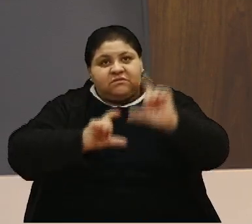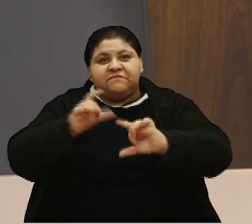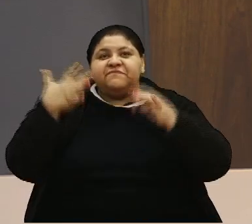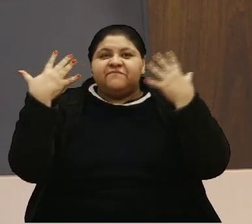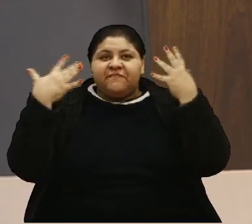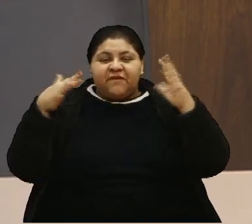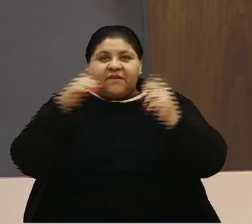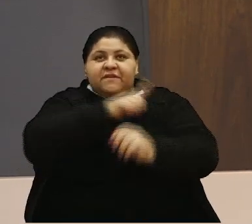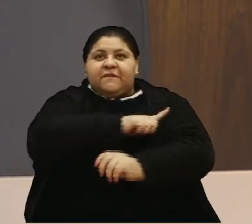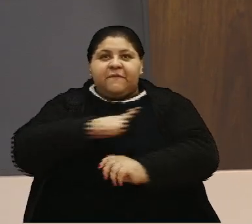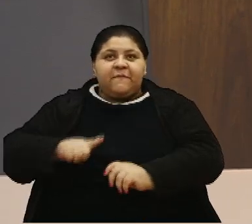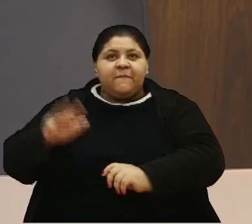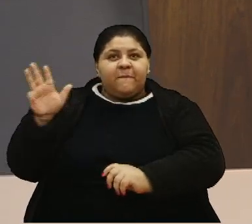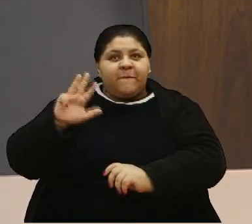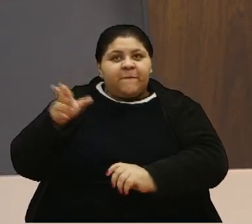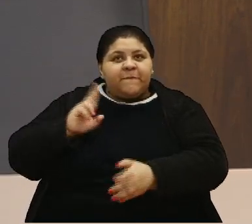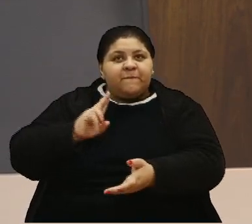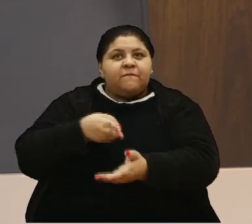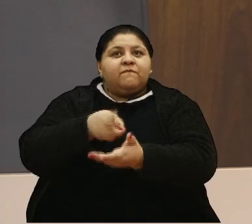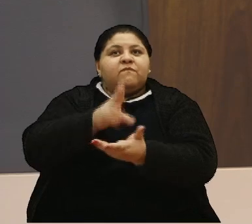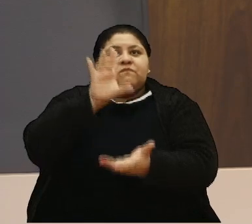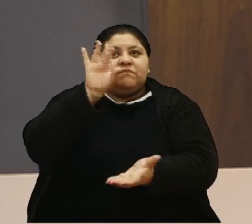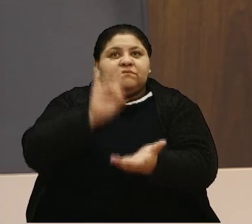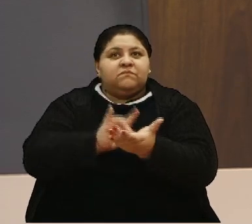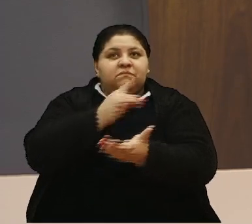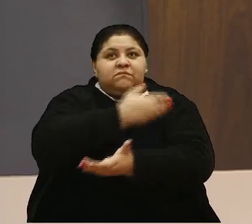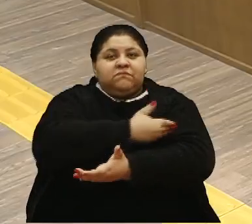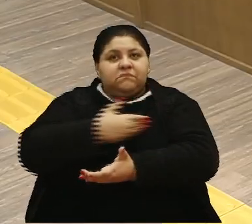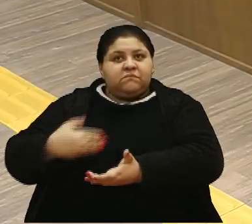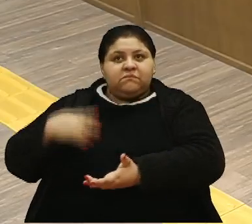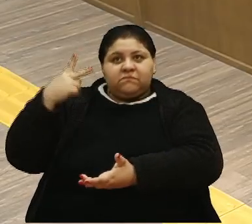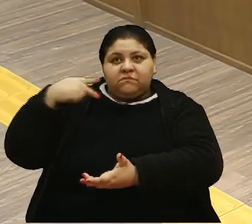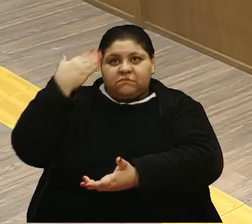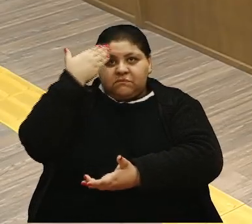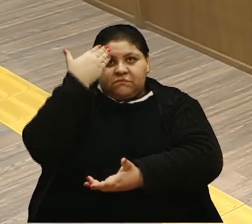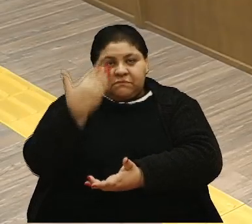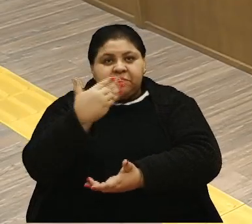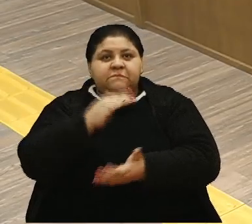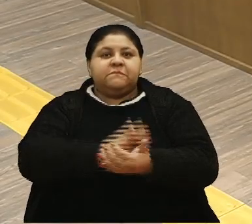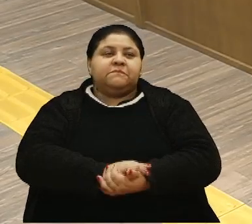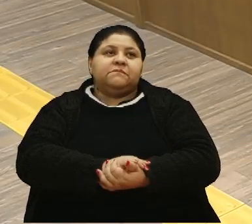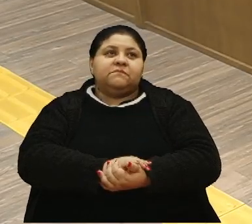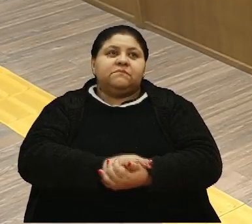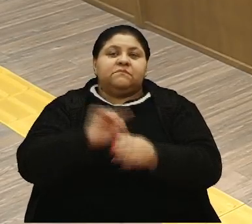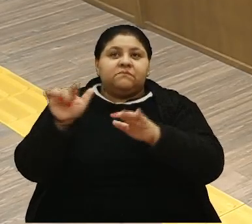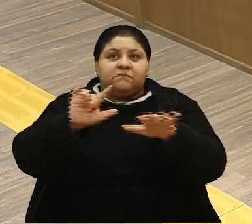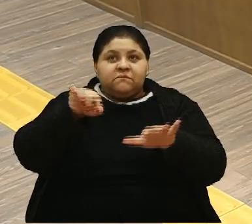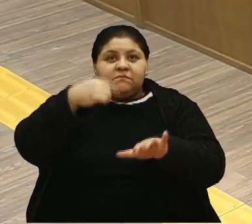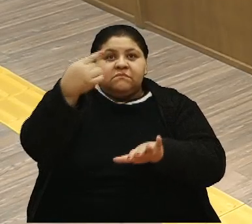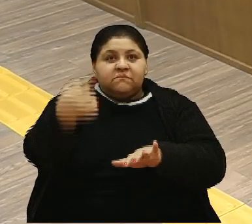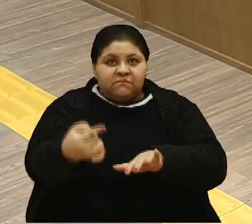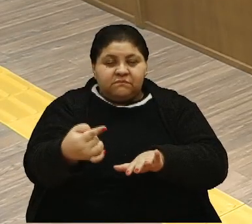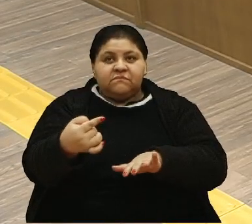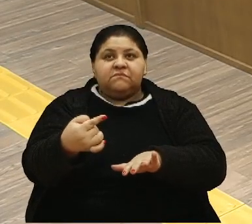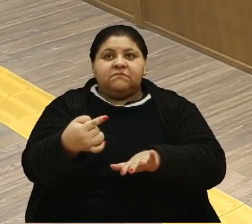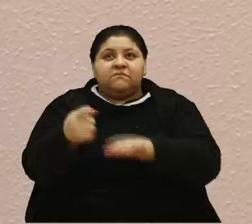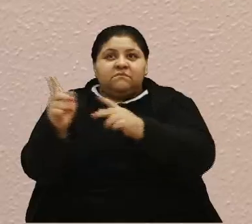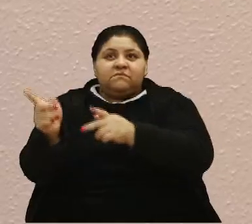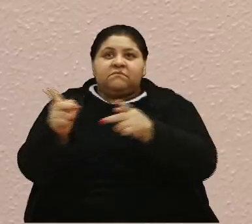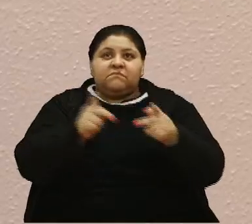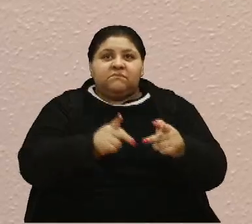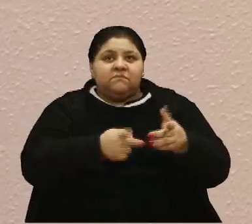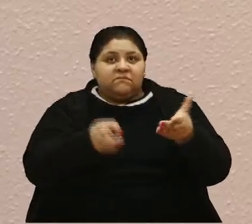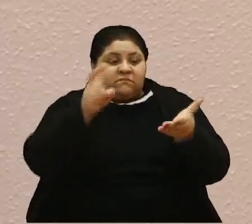parabéns ao governo Lula, seguimos juntos na efetivação das políticas públicas. Obrigada, vereadora Estela. Semana que vem estarei indo visitar o